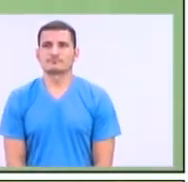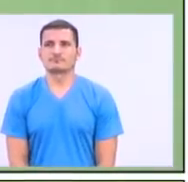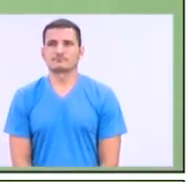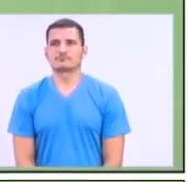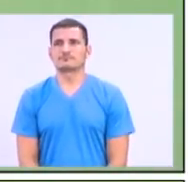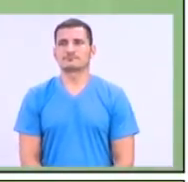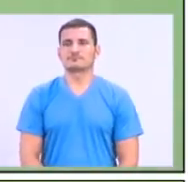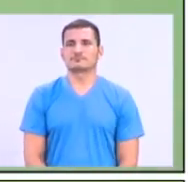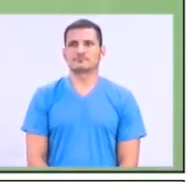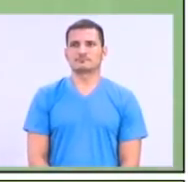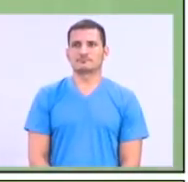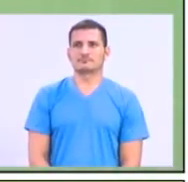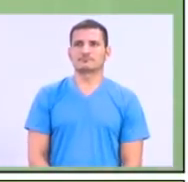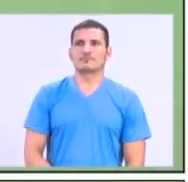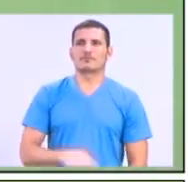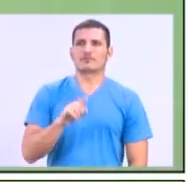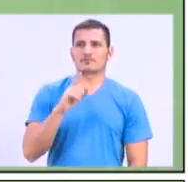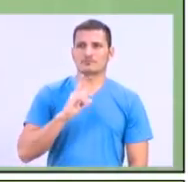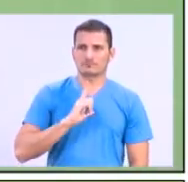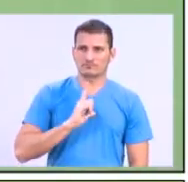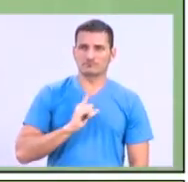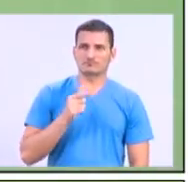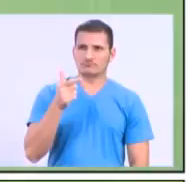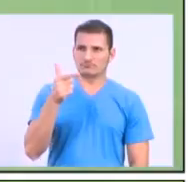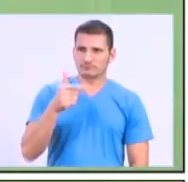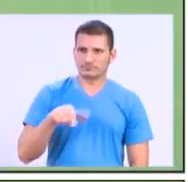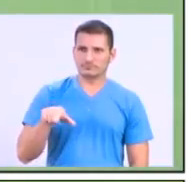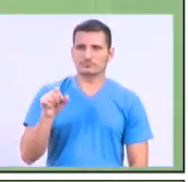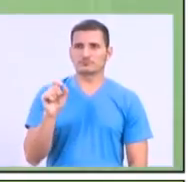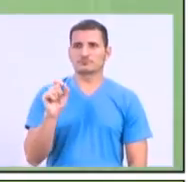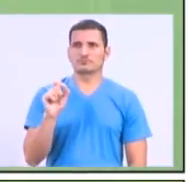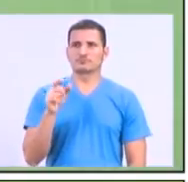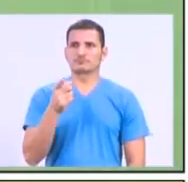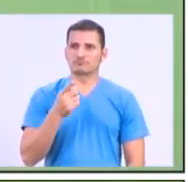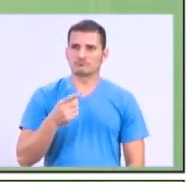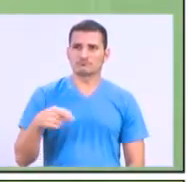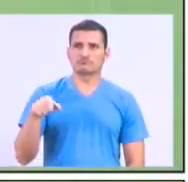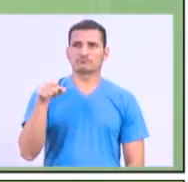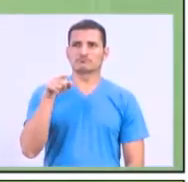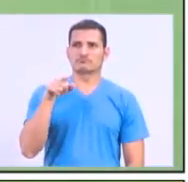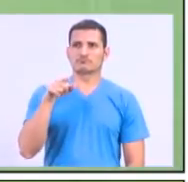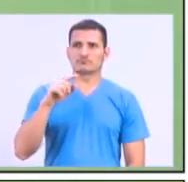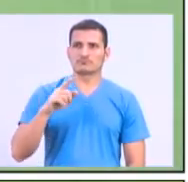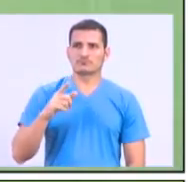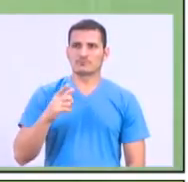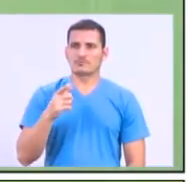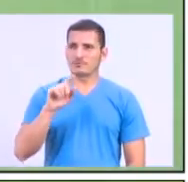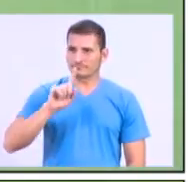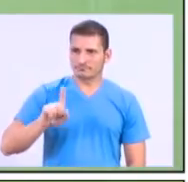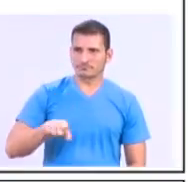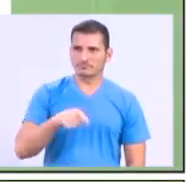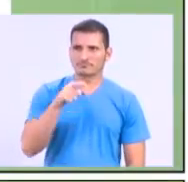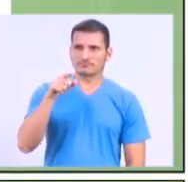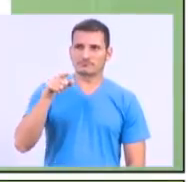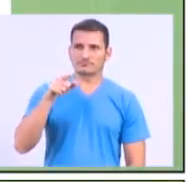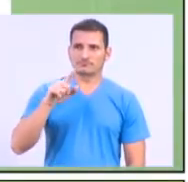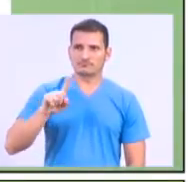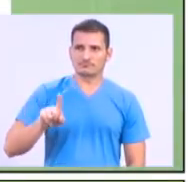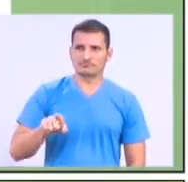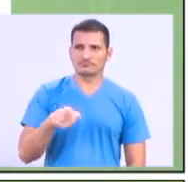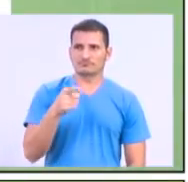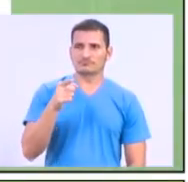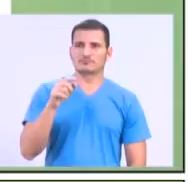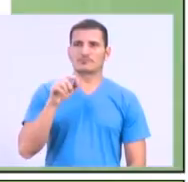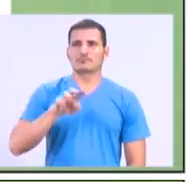Dentro aqui nós temos comandos de repetição, em que repete diversas informações dentro desse comando. Esse comando